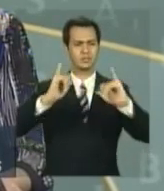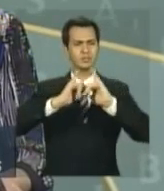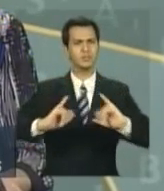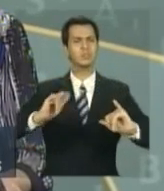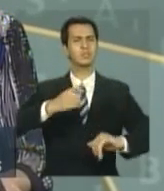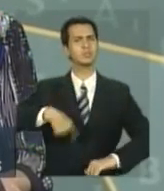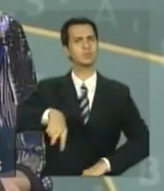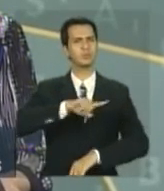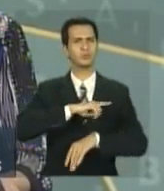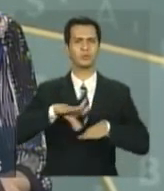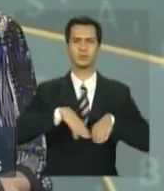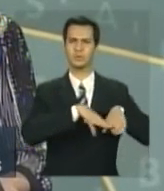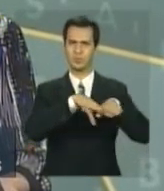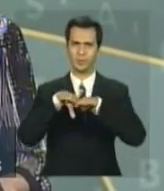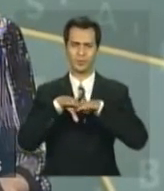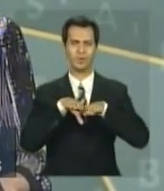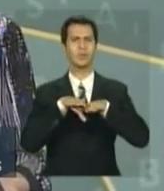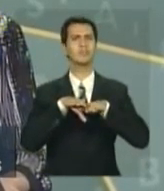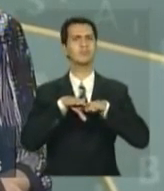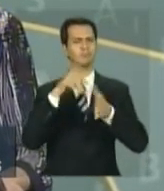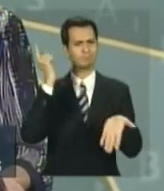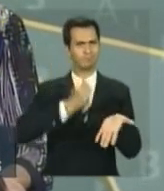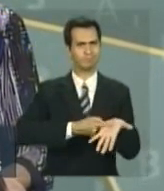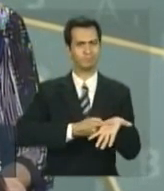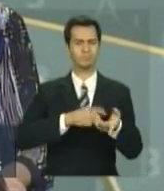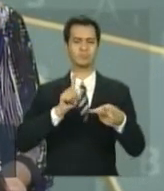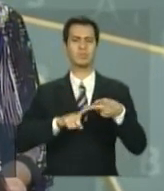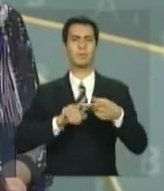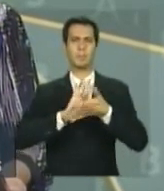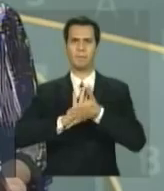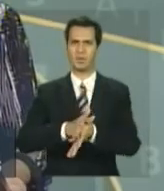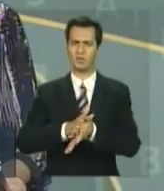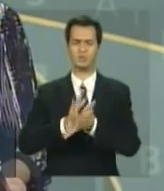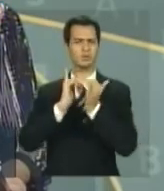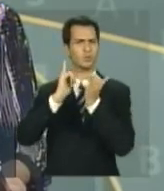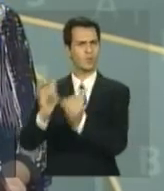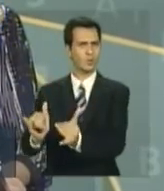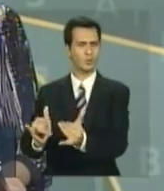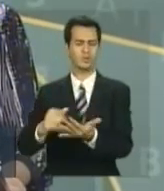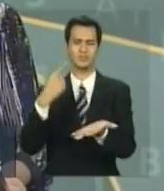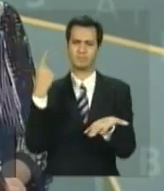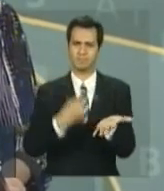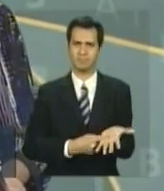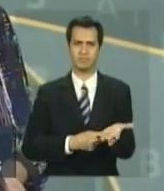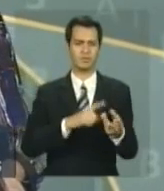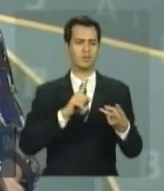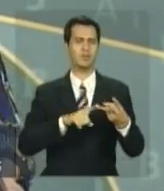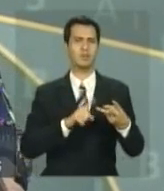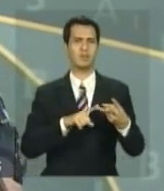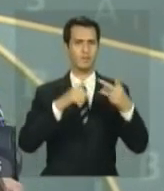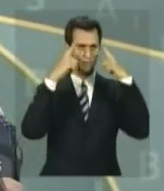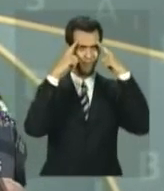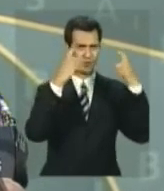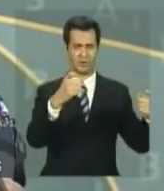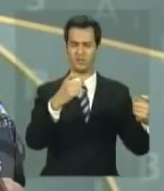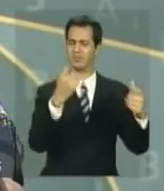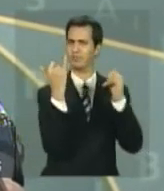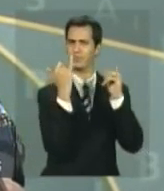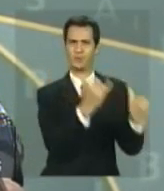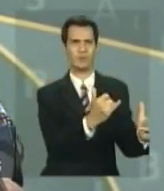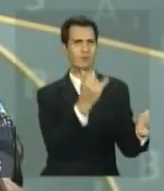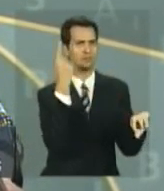a igualdade, com a justiça, contra o preconceito, a discriminação e a violência. Porque esses são,